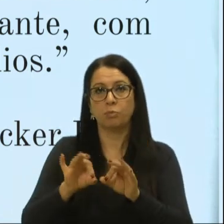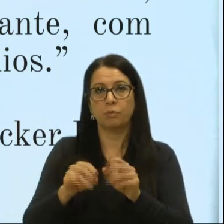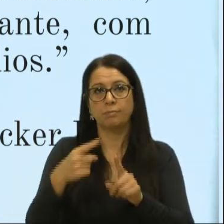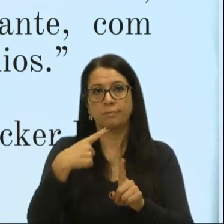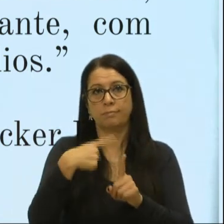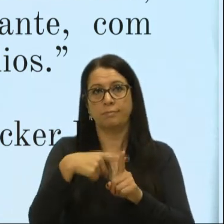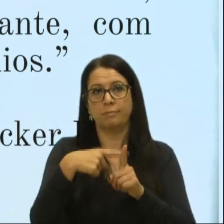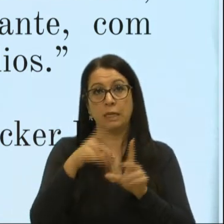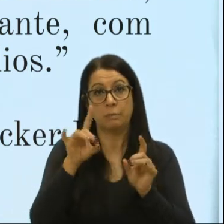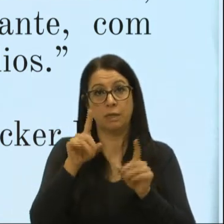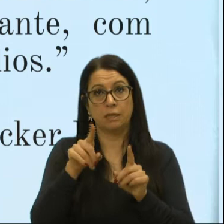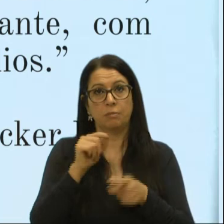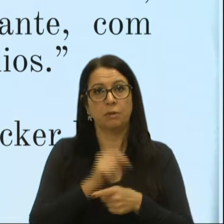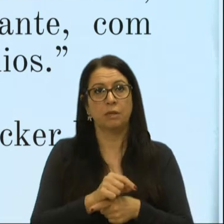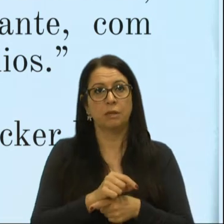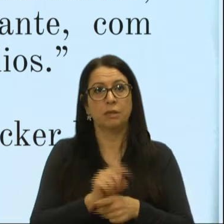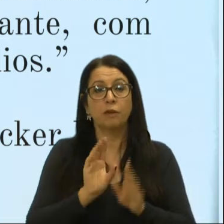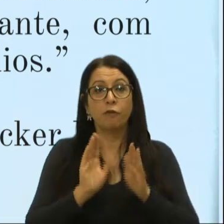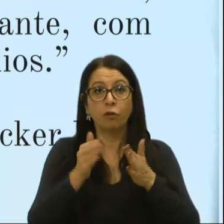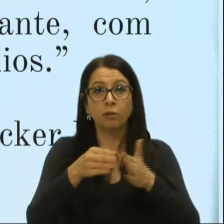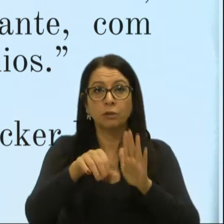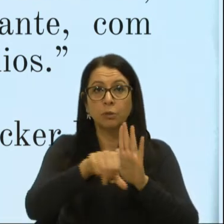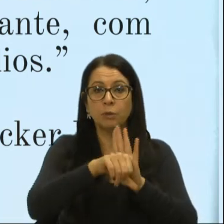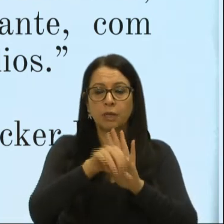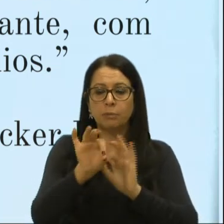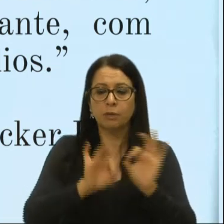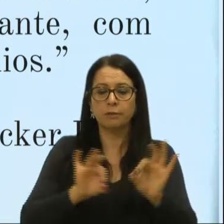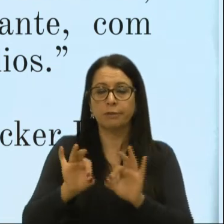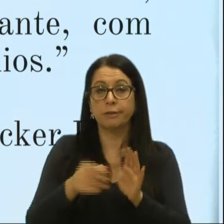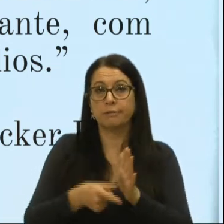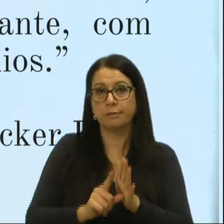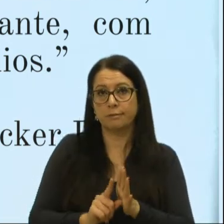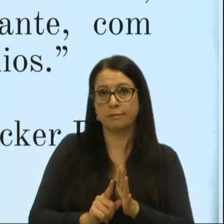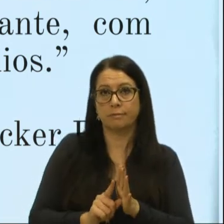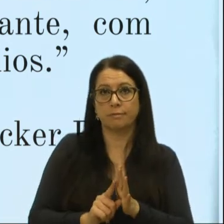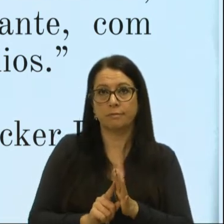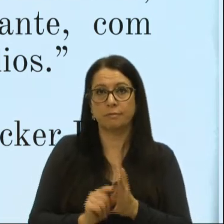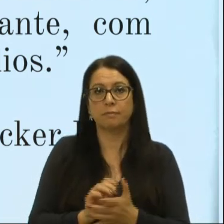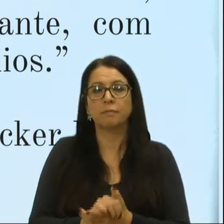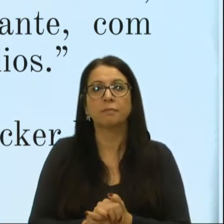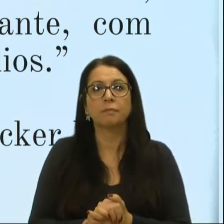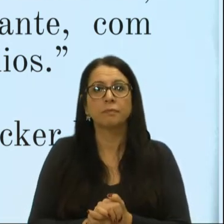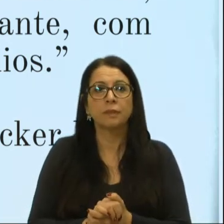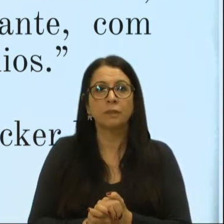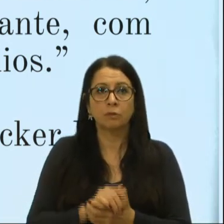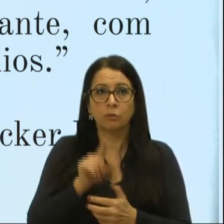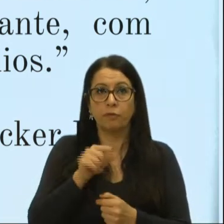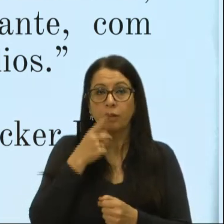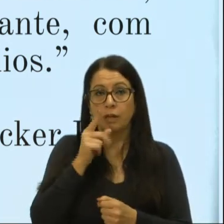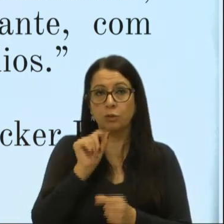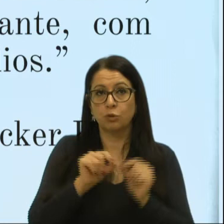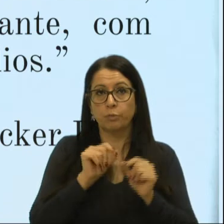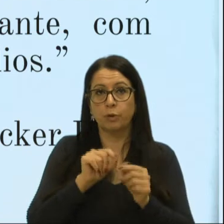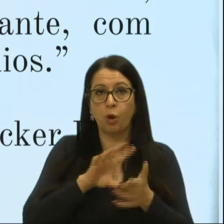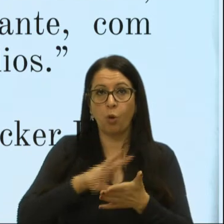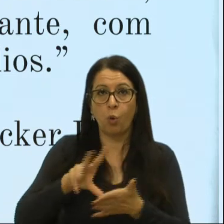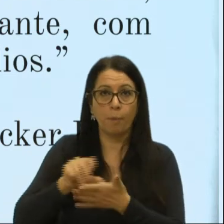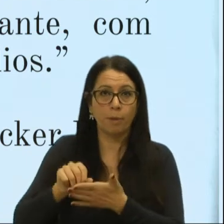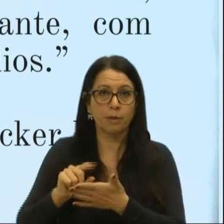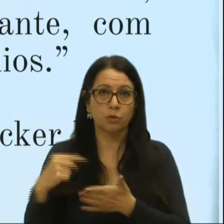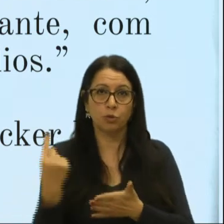positivo, especialmente aqueles pontos voltados para o crime organizado, tanto no que diz respeito à